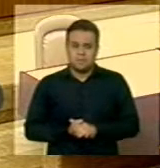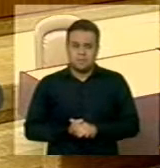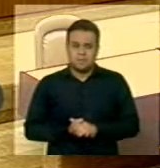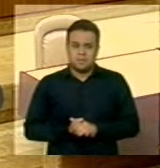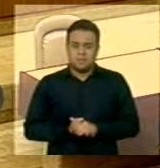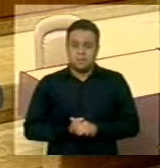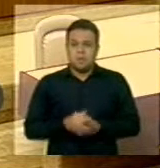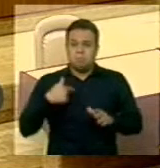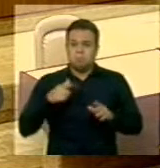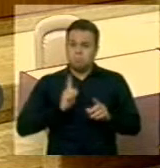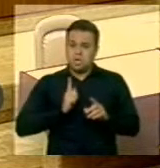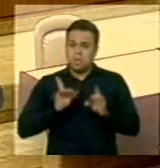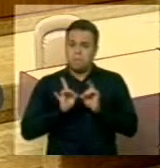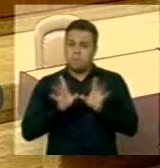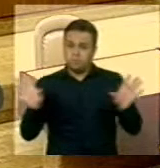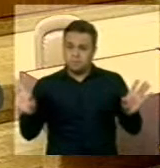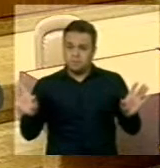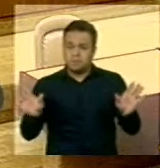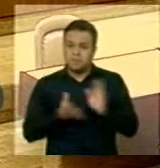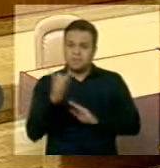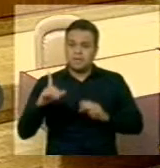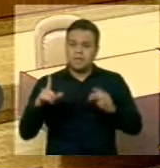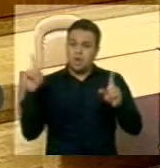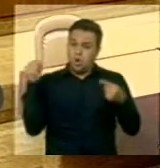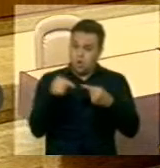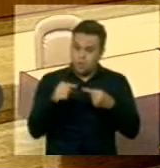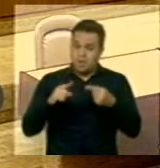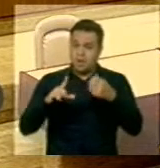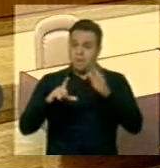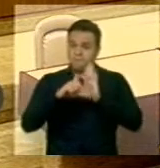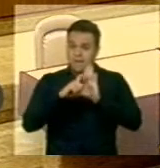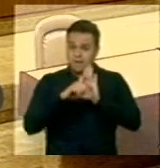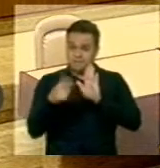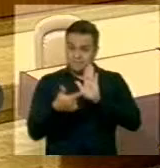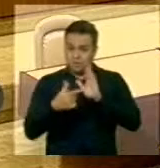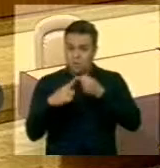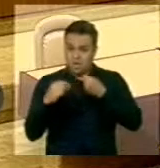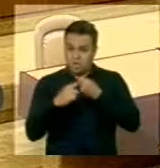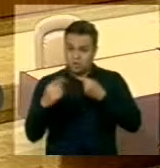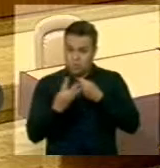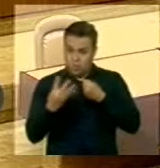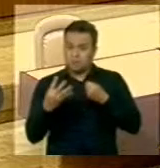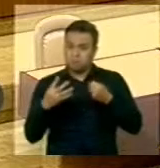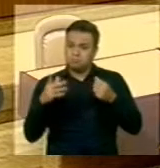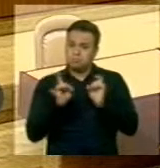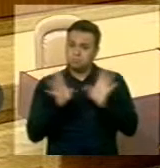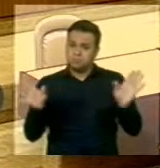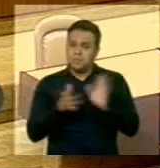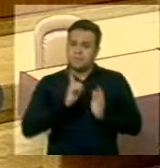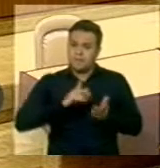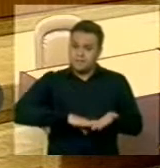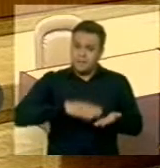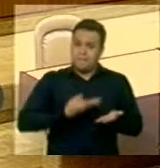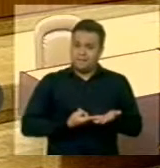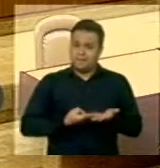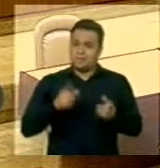abre-se possibilidade, em relação ao parágrafo 2º do artigo 4º desta lei em debate, abre-se possibilidade para interpretação que